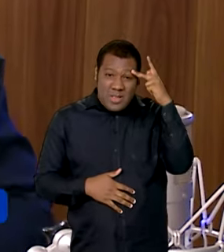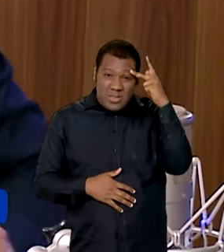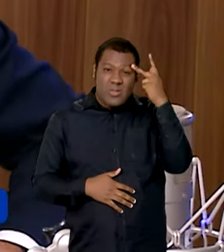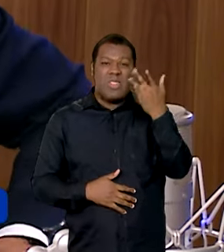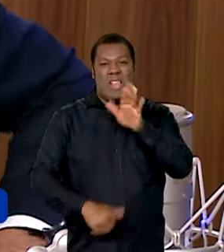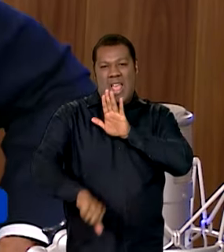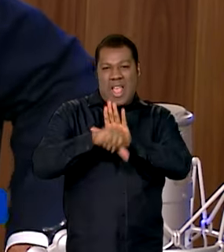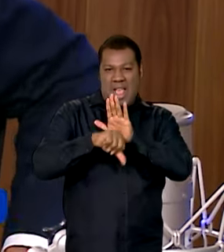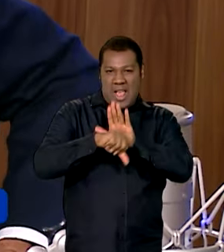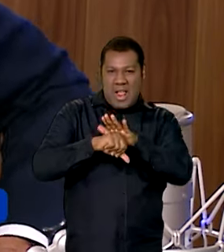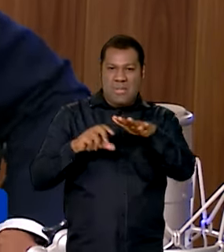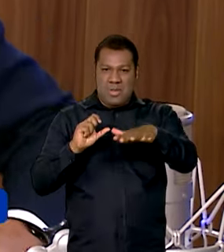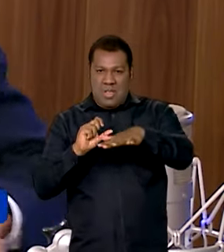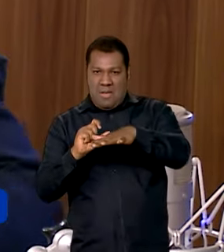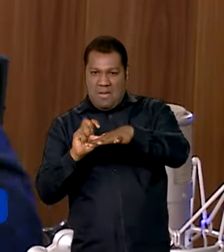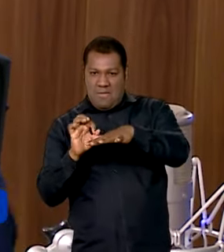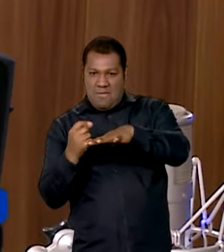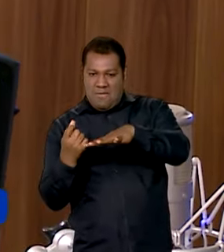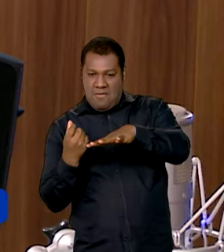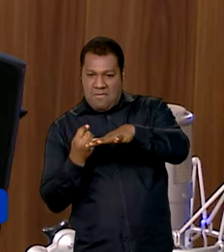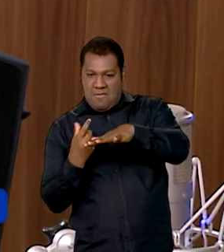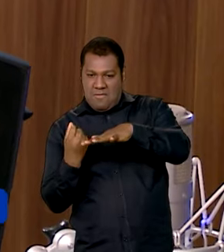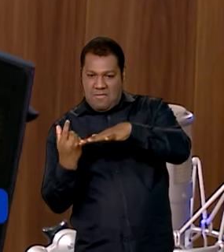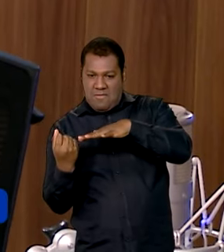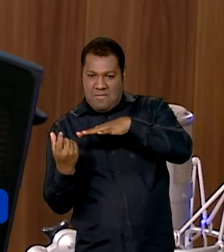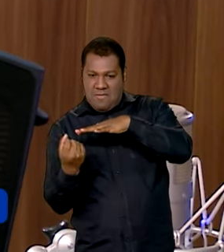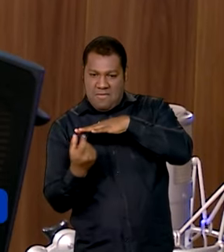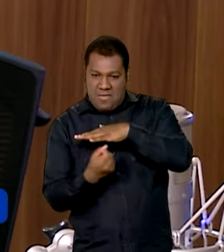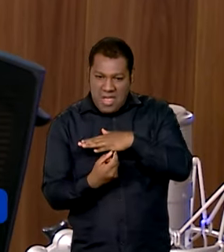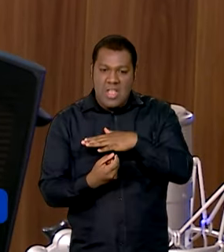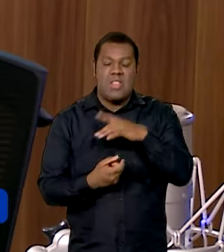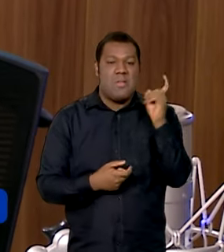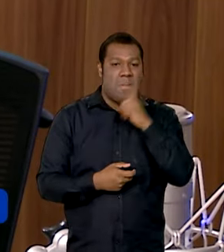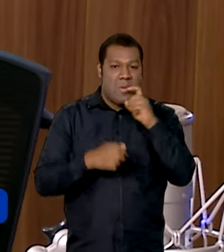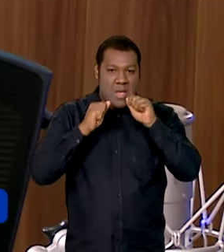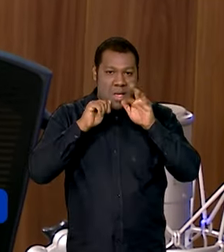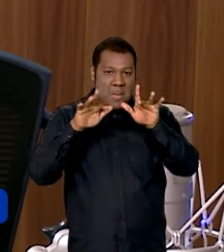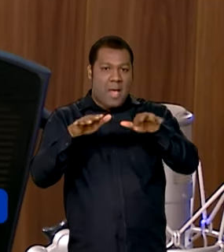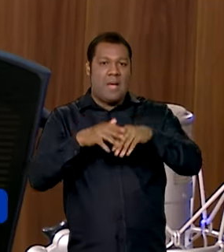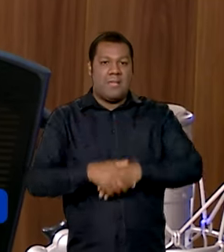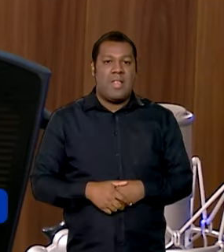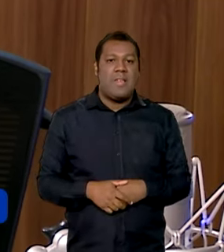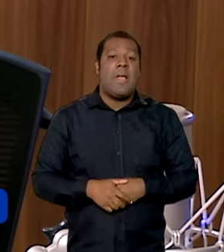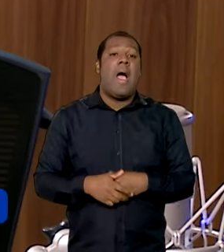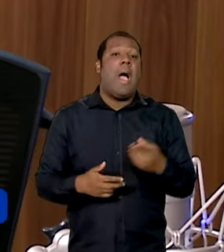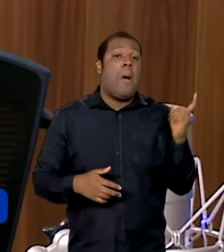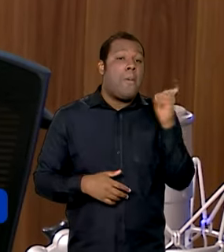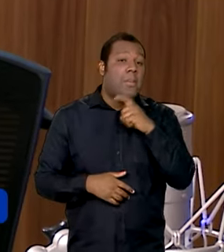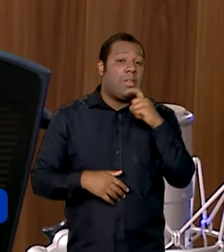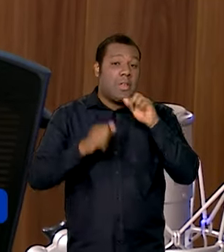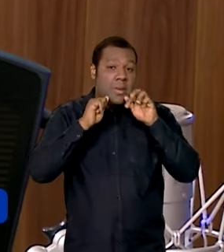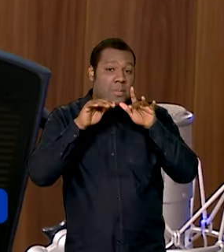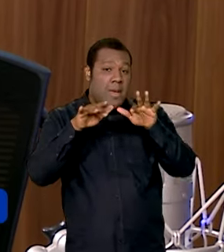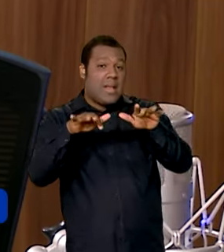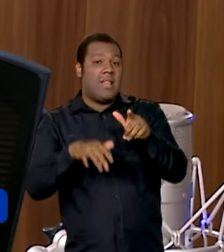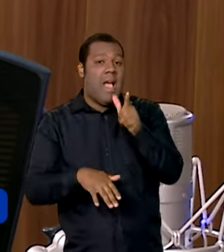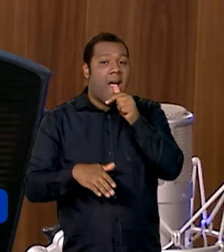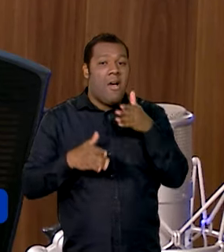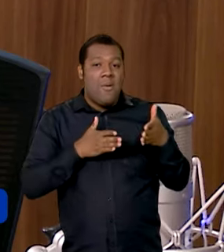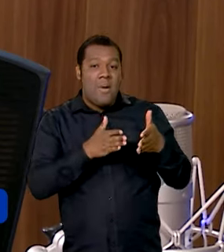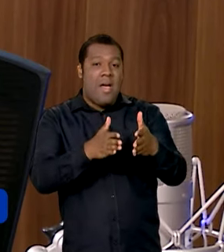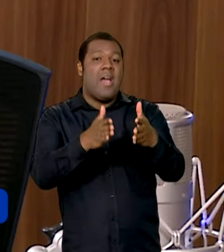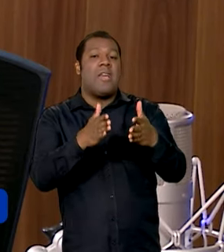é para mim sob a transposição de São Francisco o que que eles fazem eles pegam uma obra como cinturão das águas do